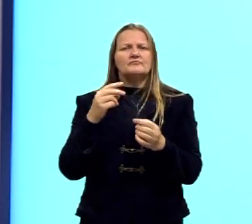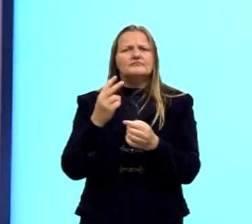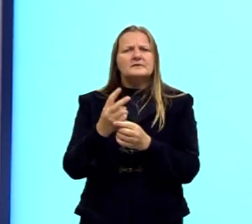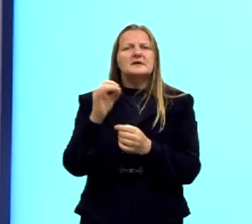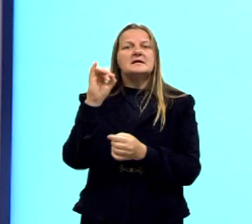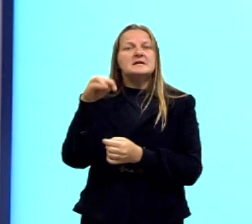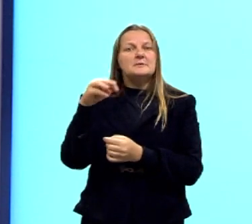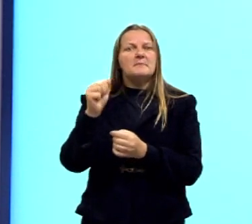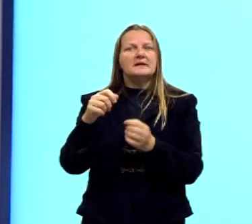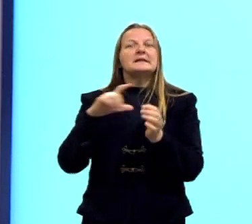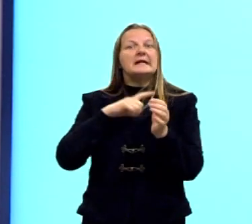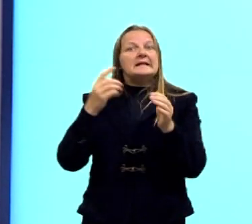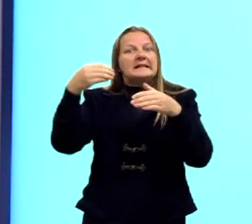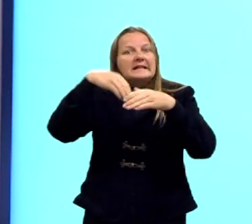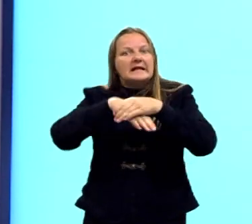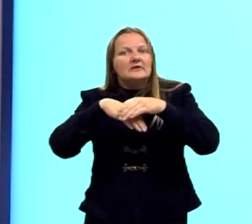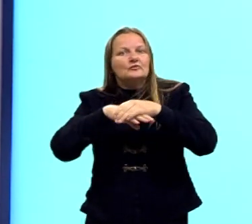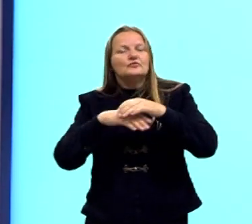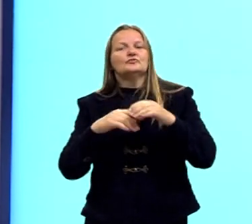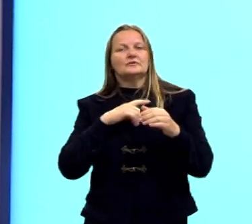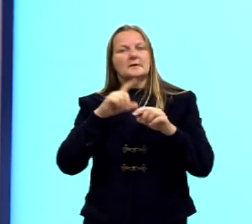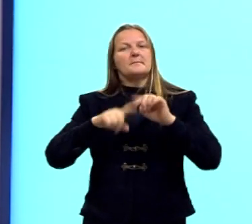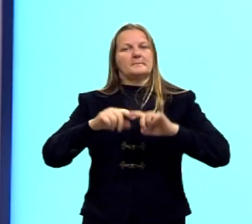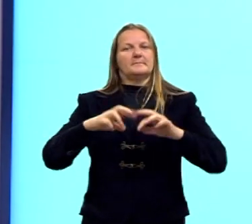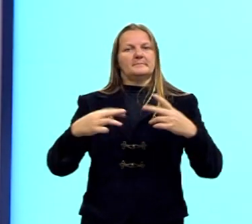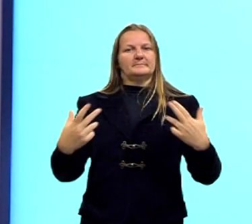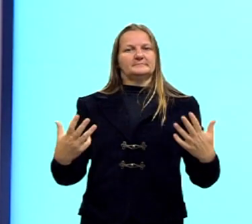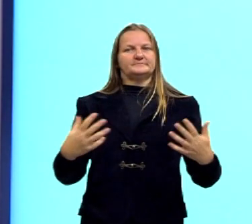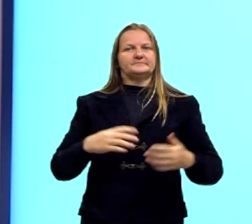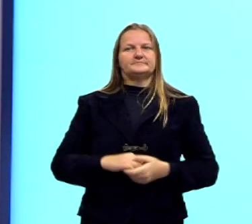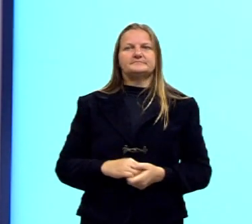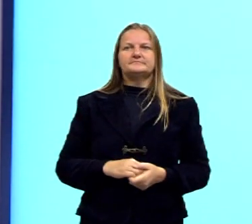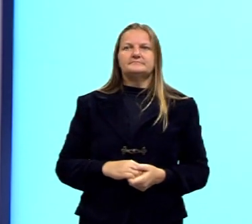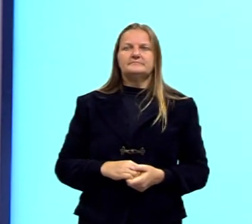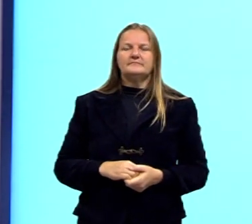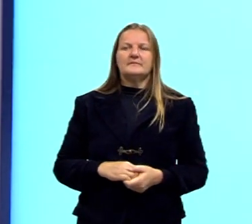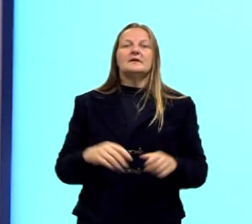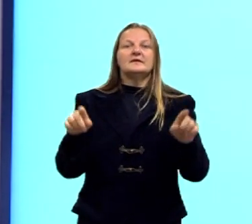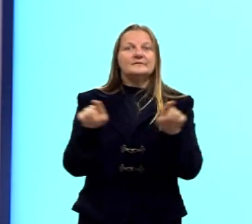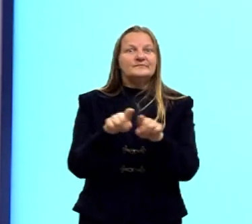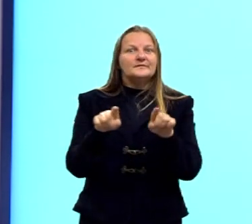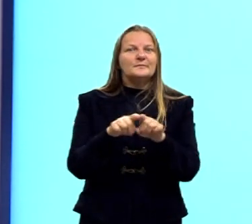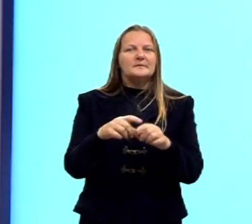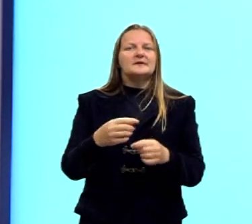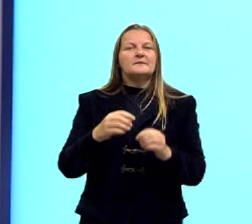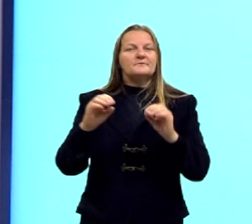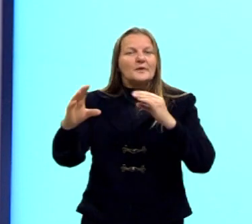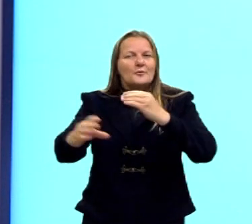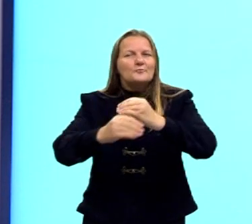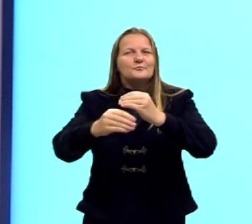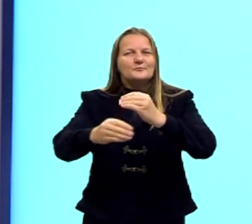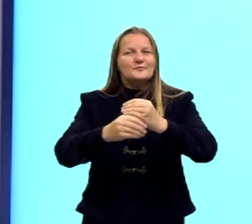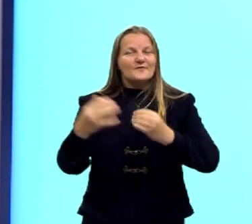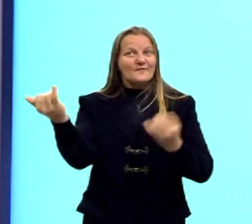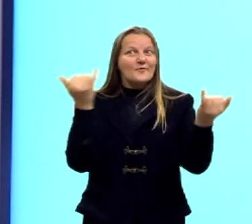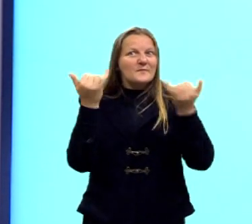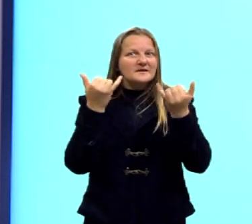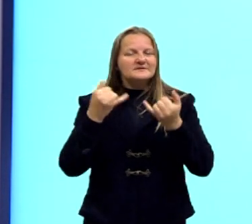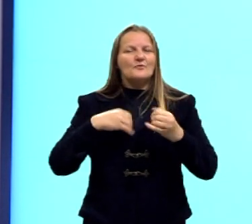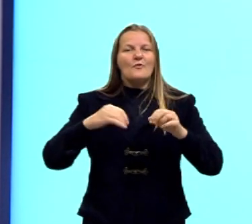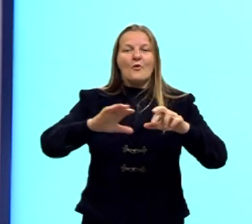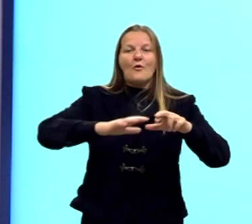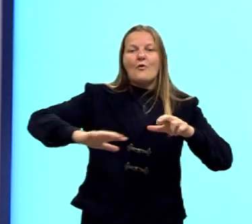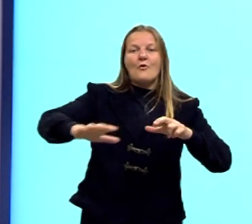próximos né dentro desses materiais sabe e não é só para complementar aqui esse campo magnético